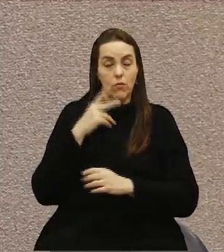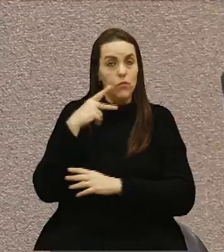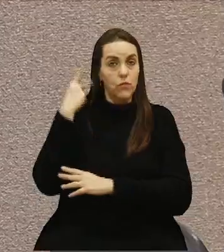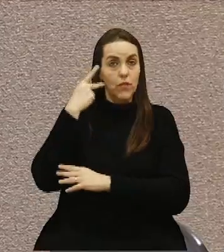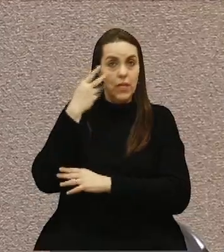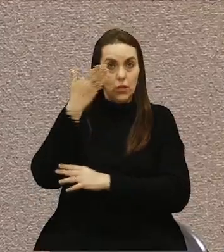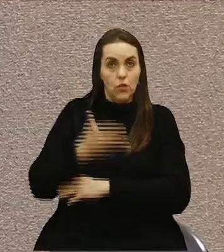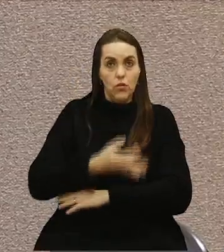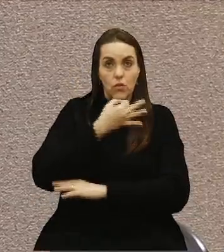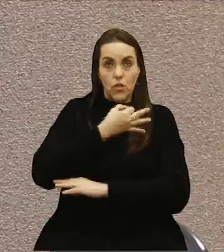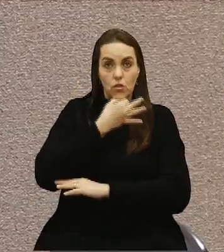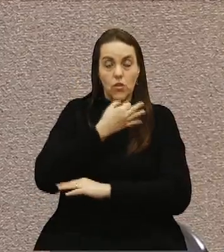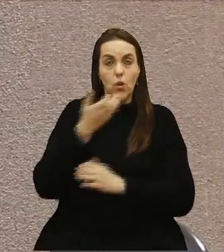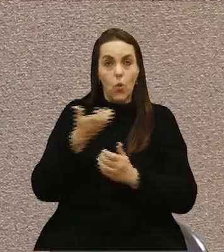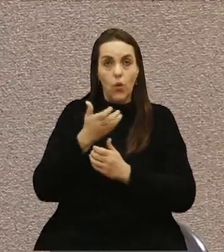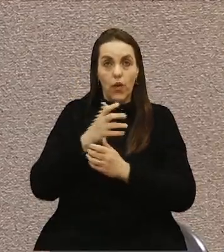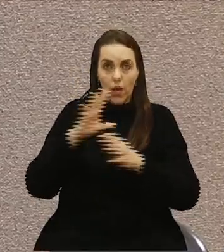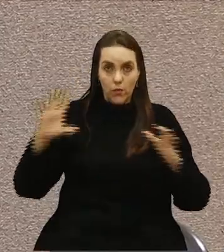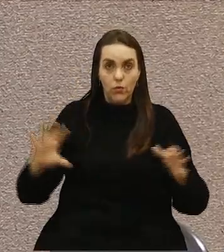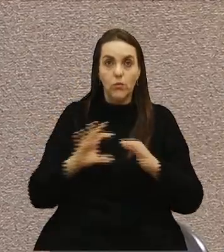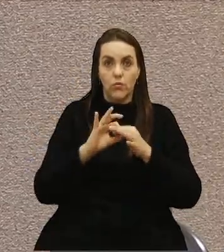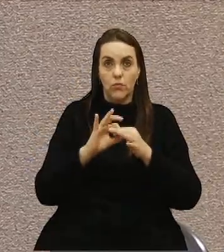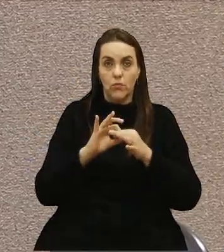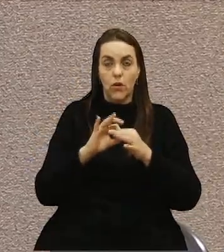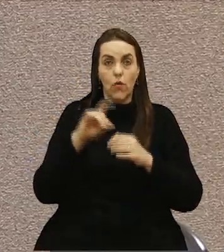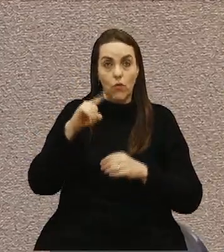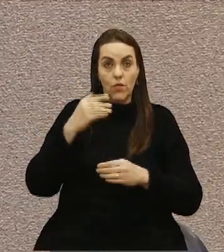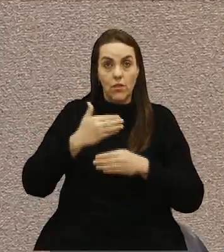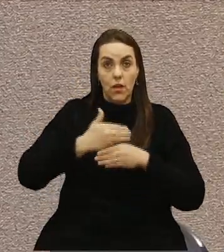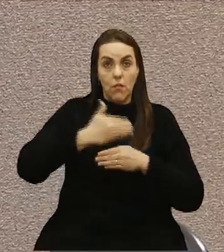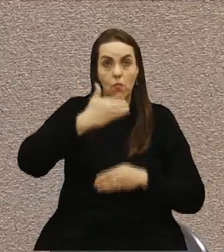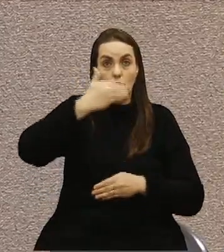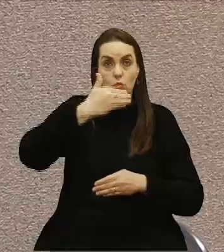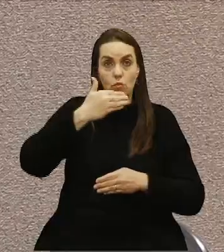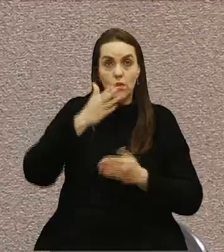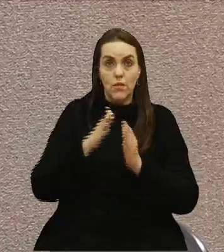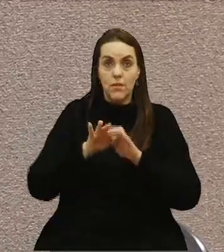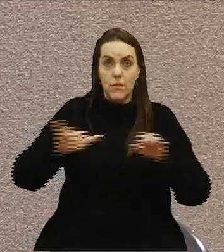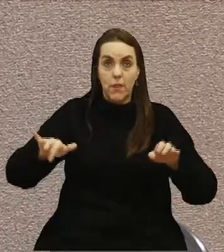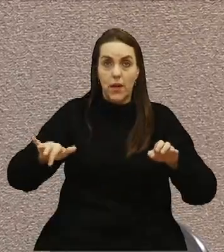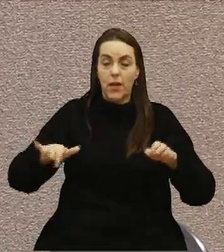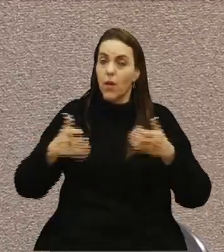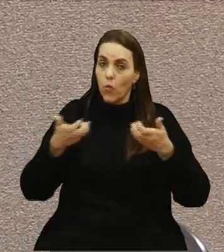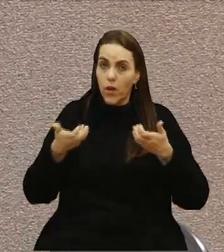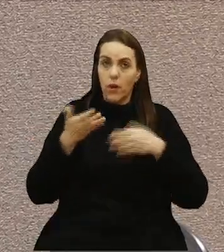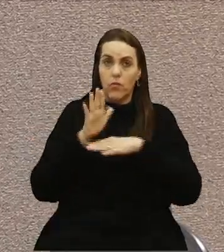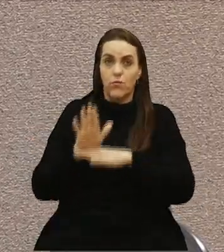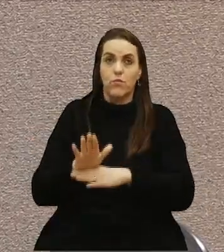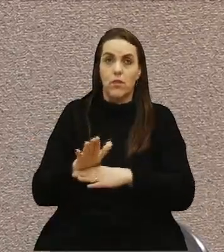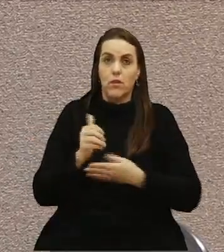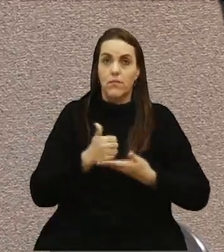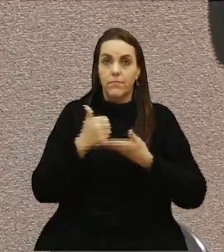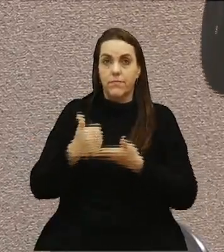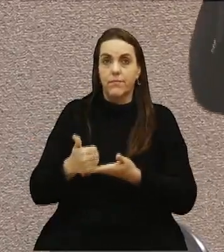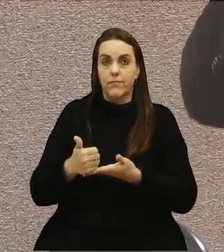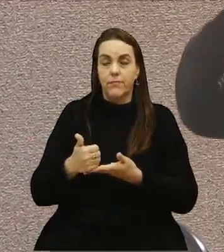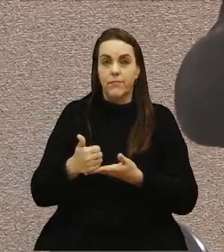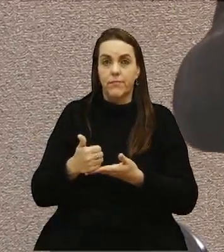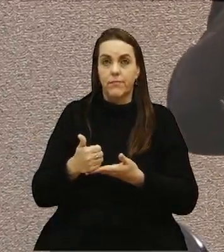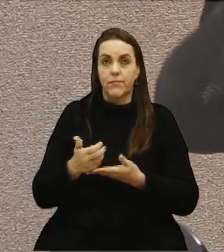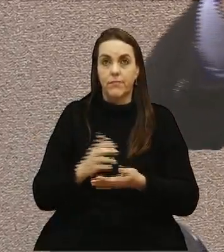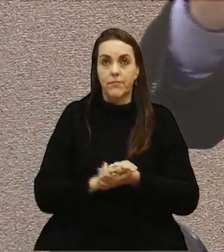estou aqui para construir uma ponte. E vocês querem construir um muro. Então eu quero ajudar. Tanto que os